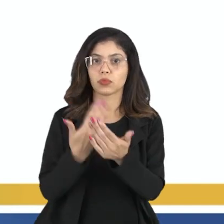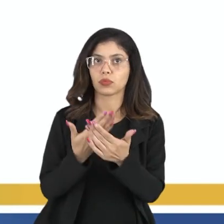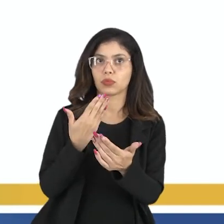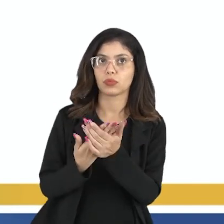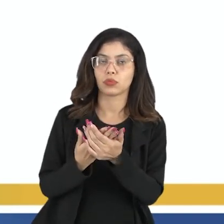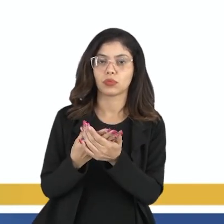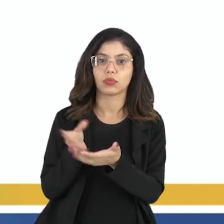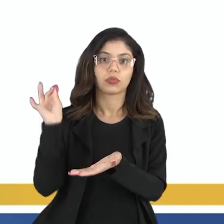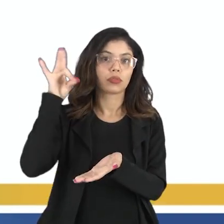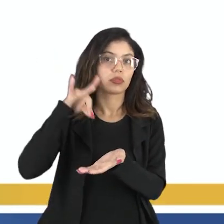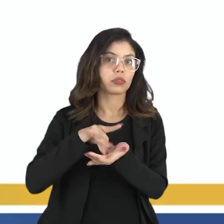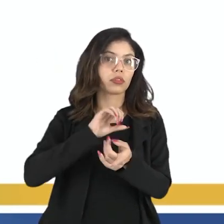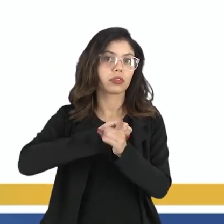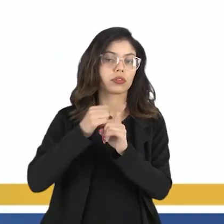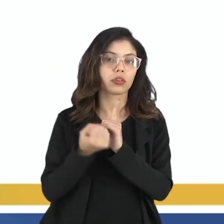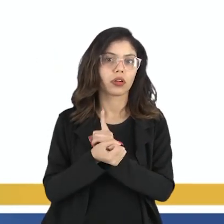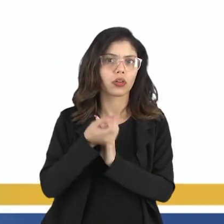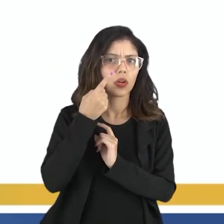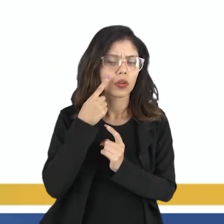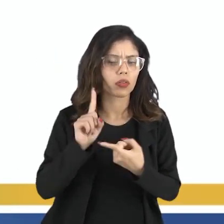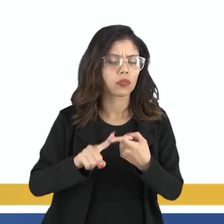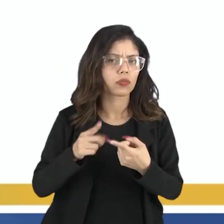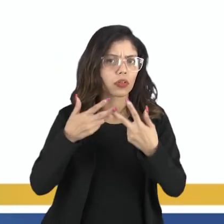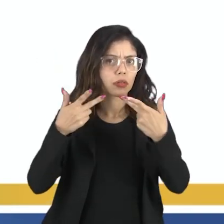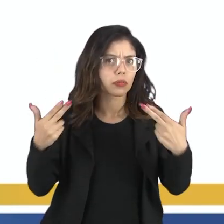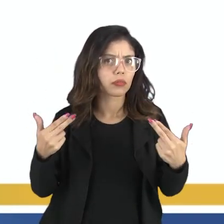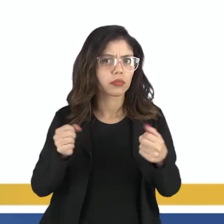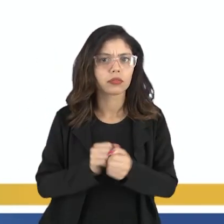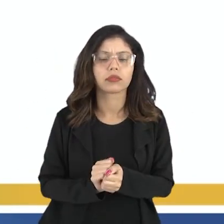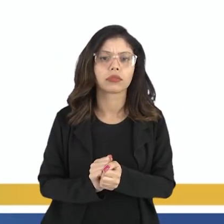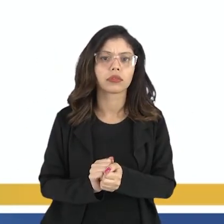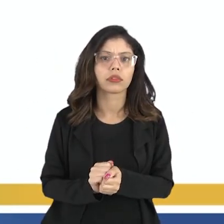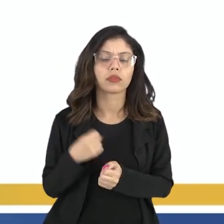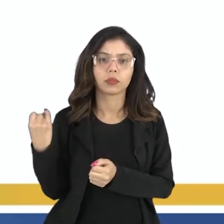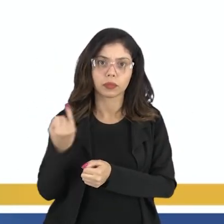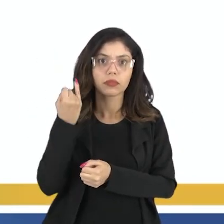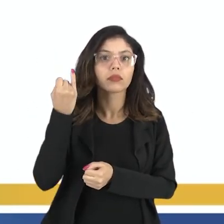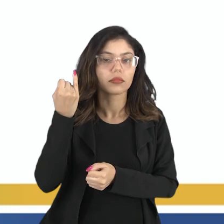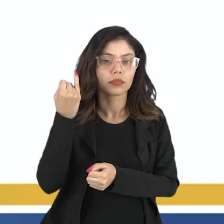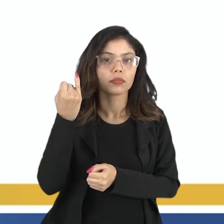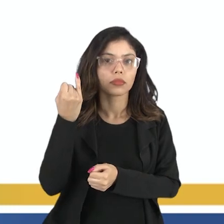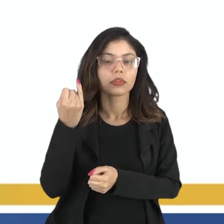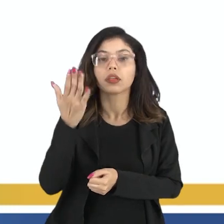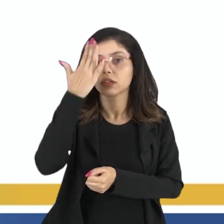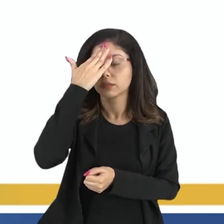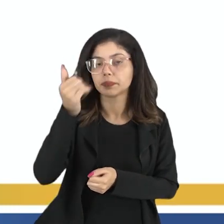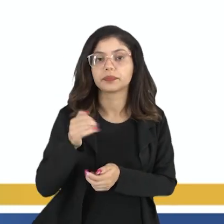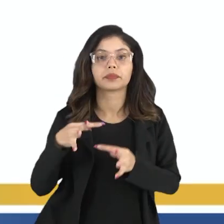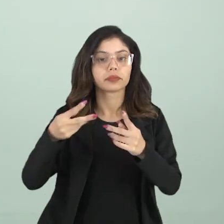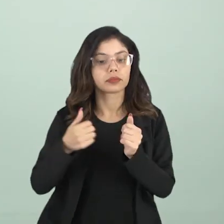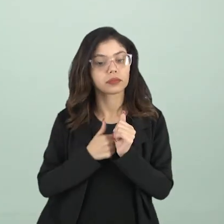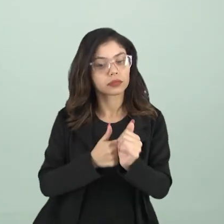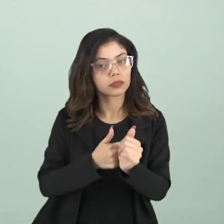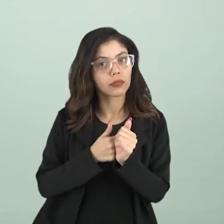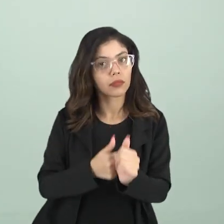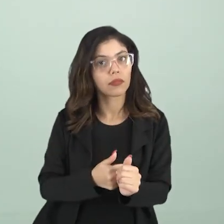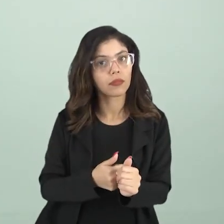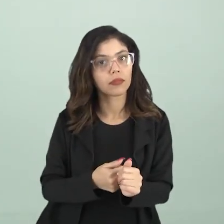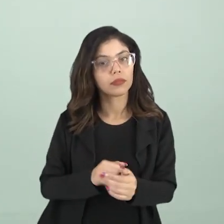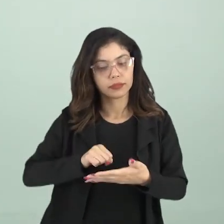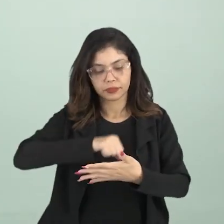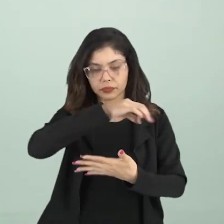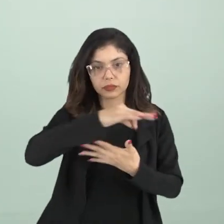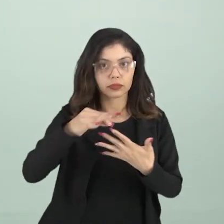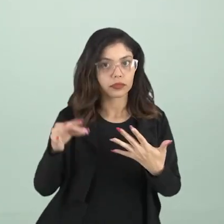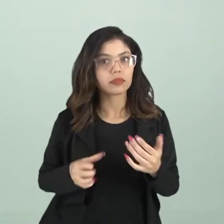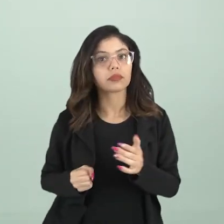fatos sociais. E uma observação. Nós sabemos que, na realidade, ocorrem diariamente uma série